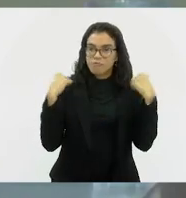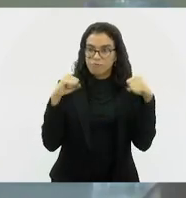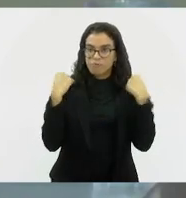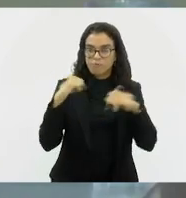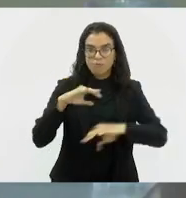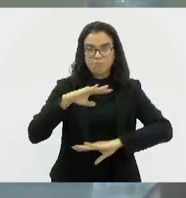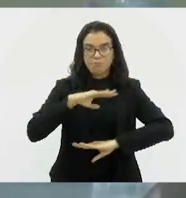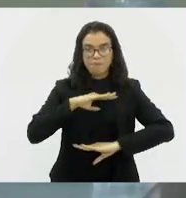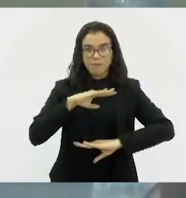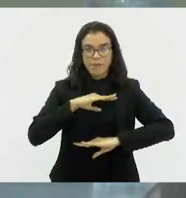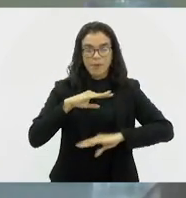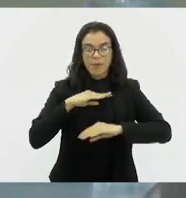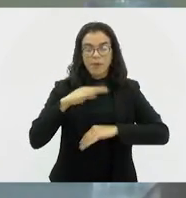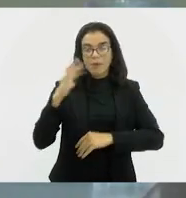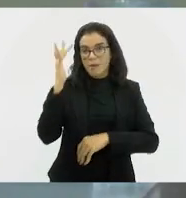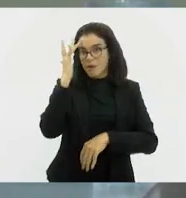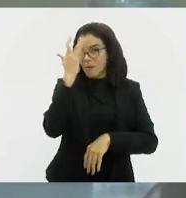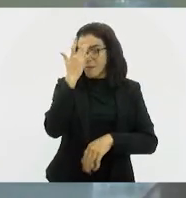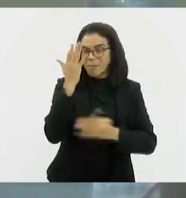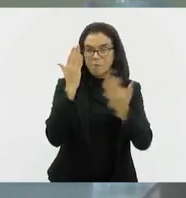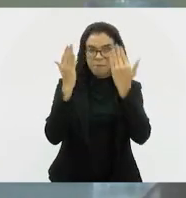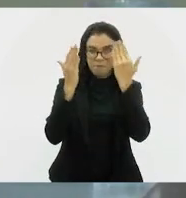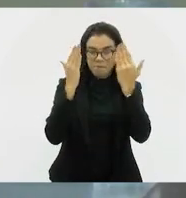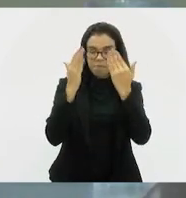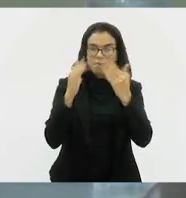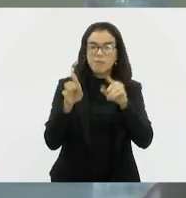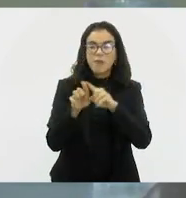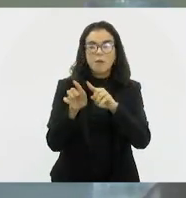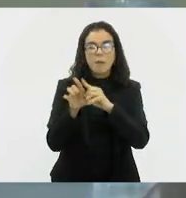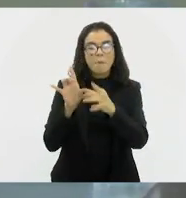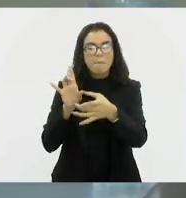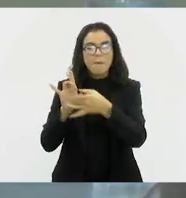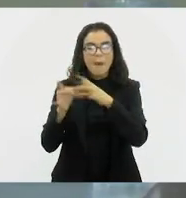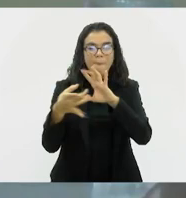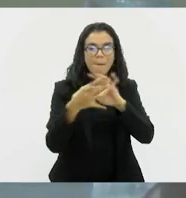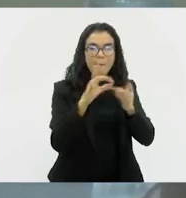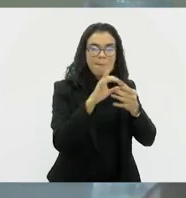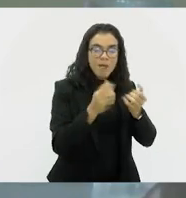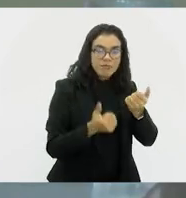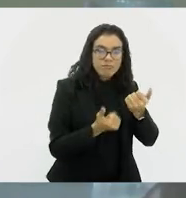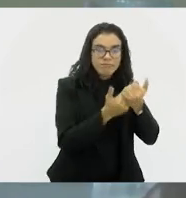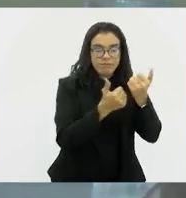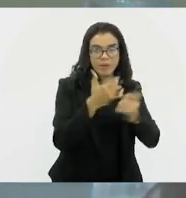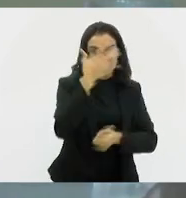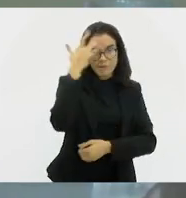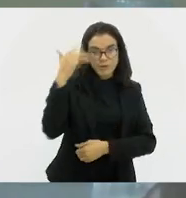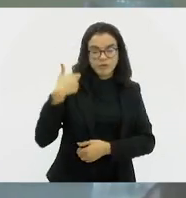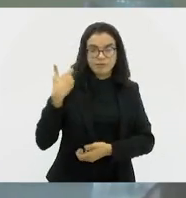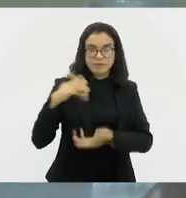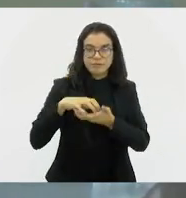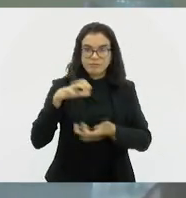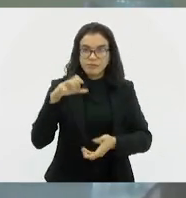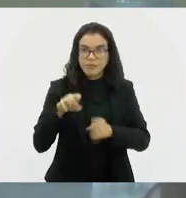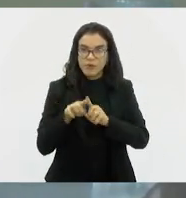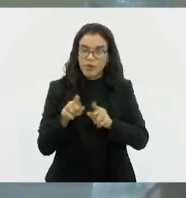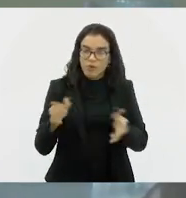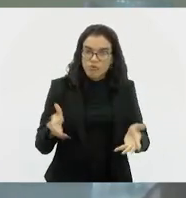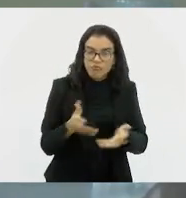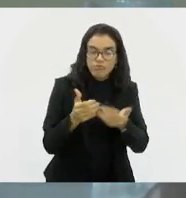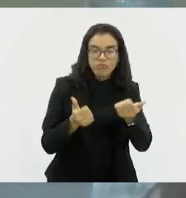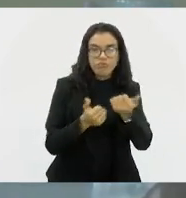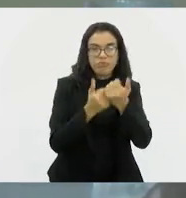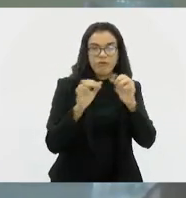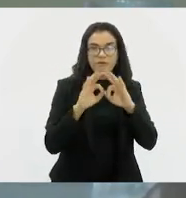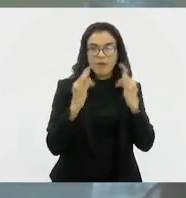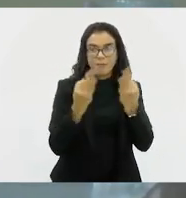bem como o fortalecimento de uma rede de cuidados e apoio à pessoa idosa, com o envelhecimento da família, voluntários